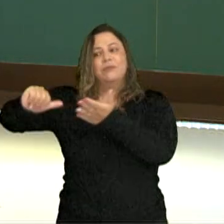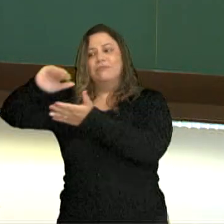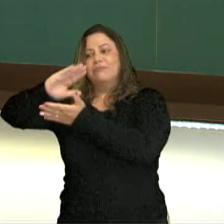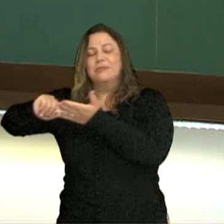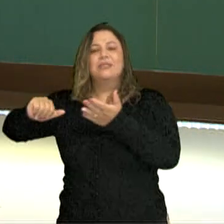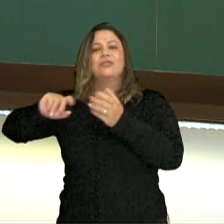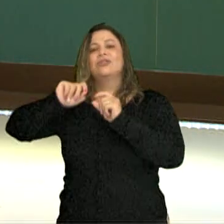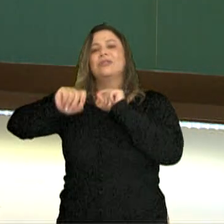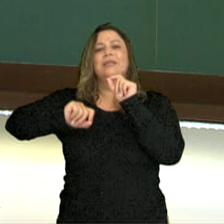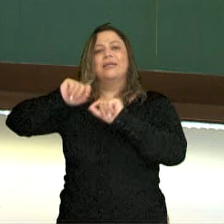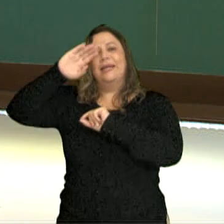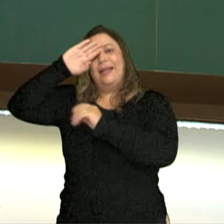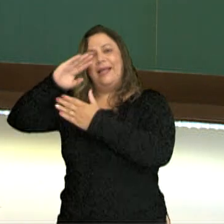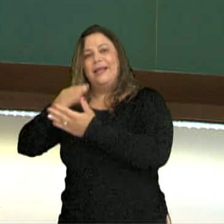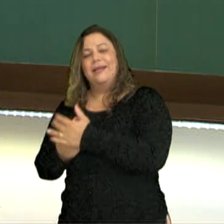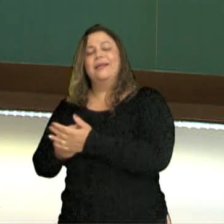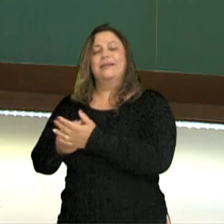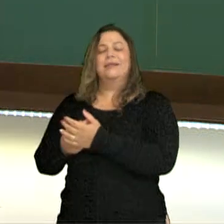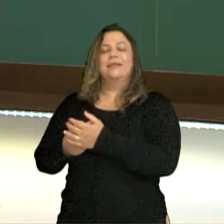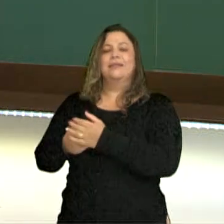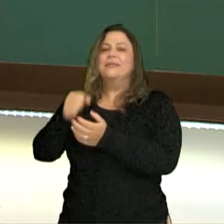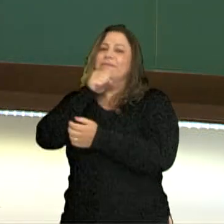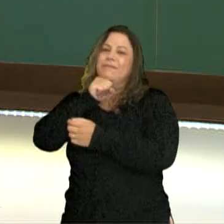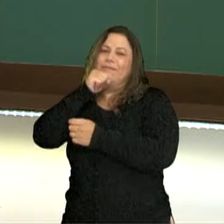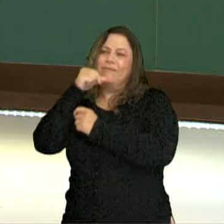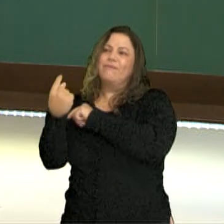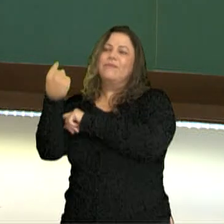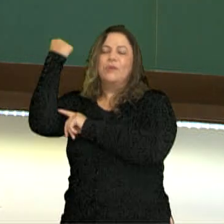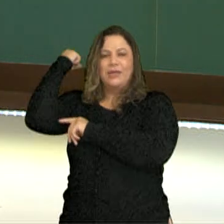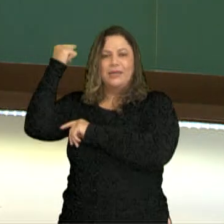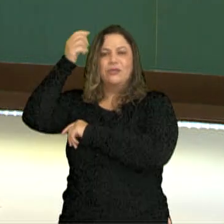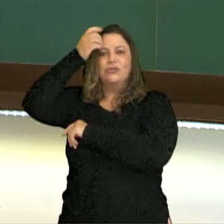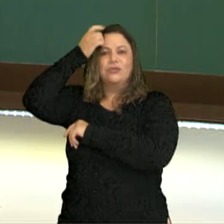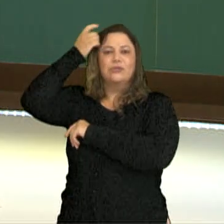cena as crenças antigas. Então era preciso